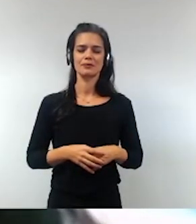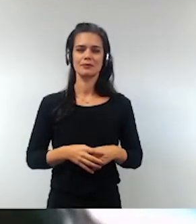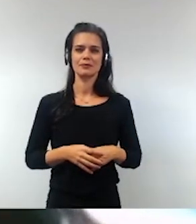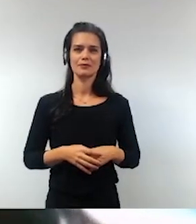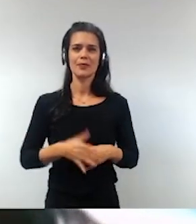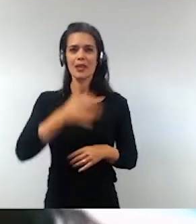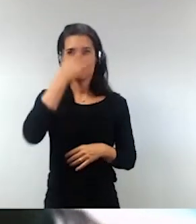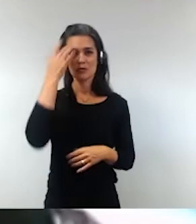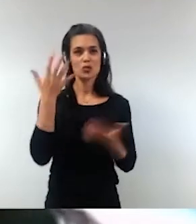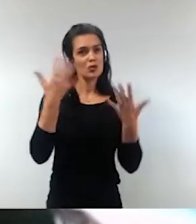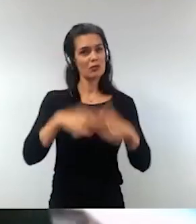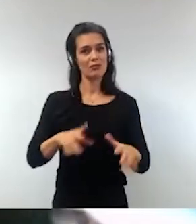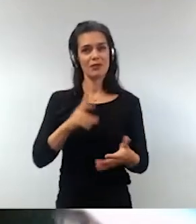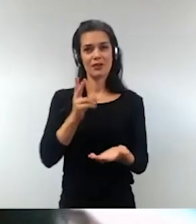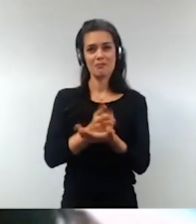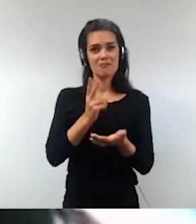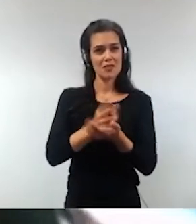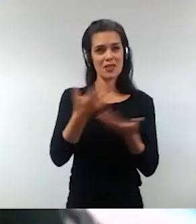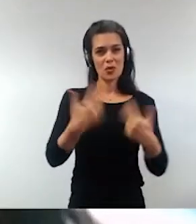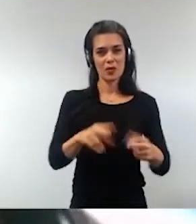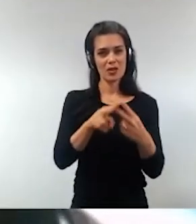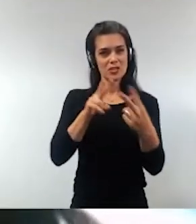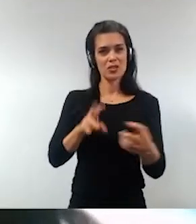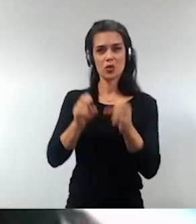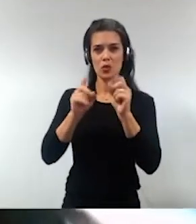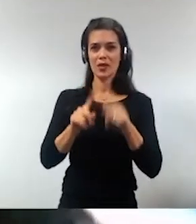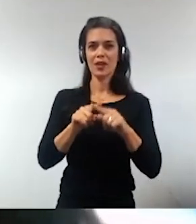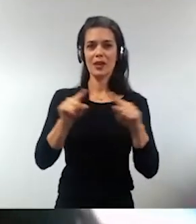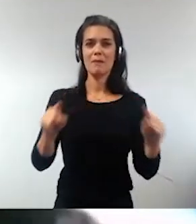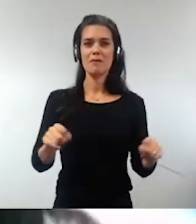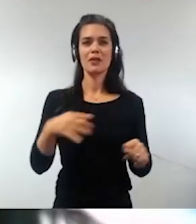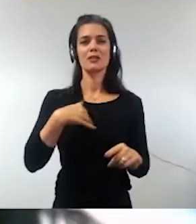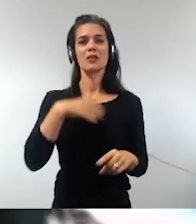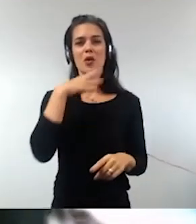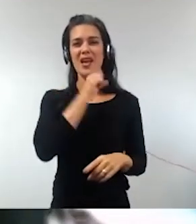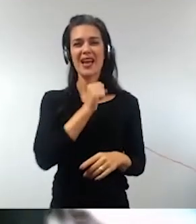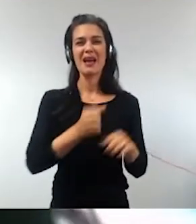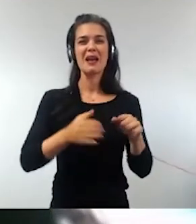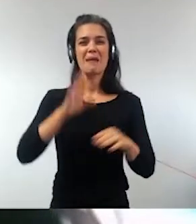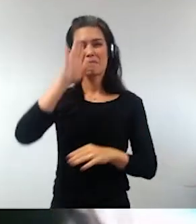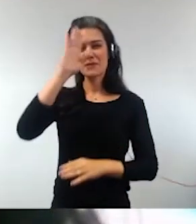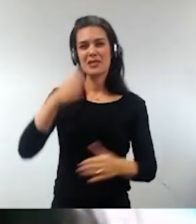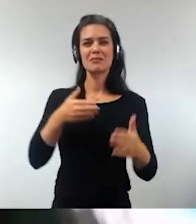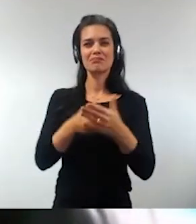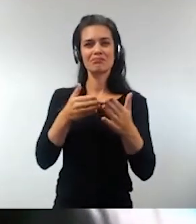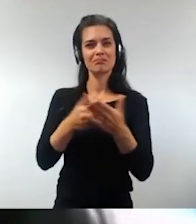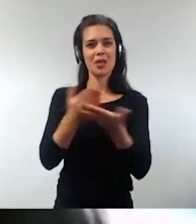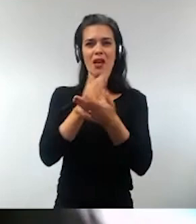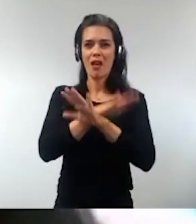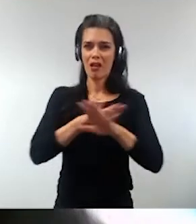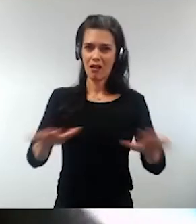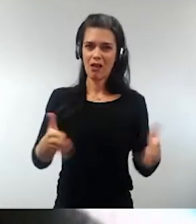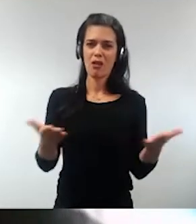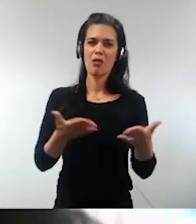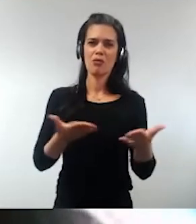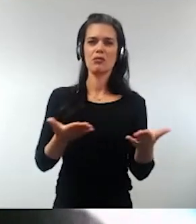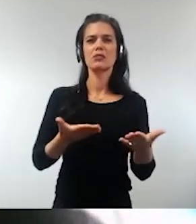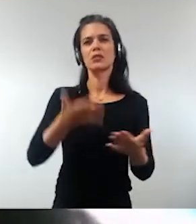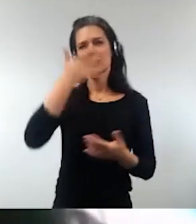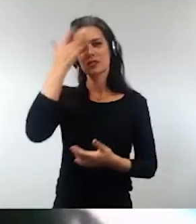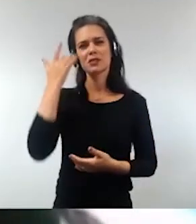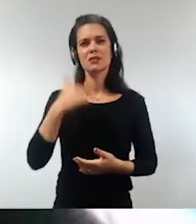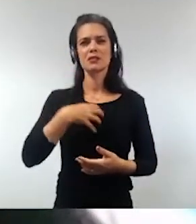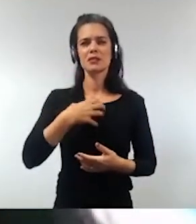queiram mesmo, né? Sejam muito resistentes. Mas eu acho que a principal barreira foi quebrada aí. Então, a gente teve esse impacto